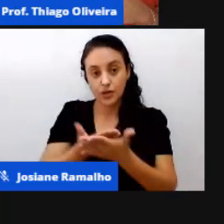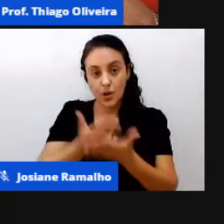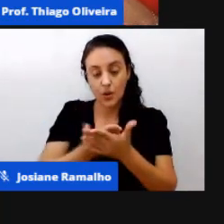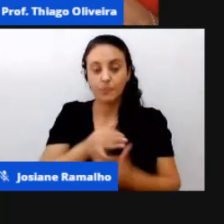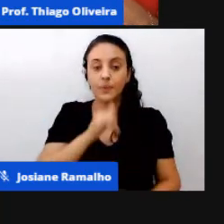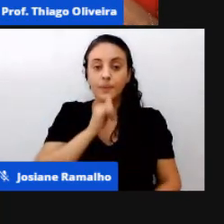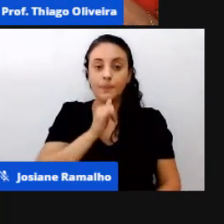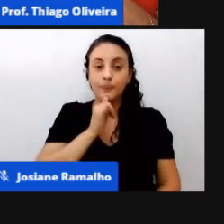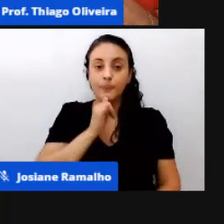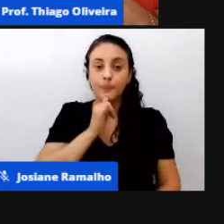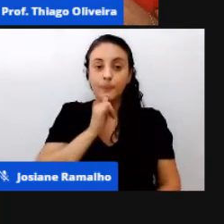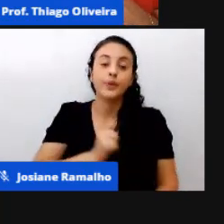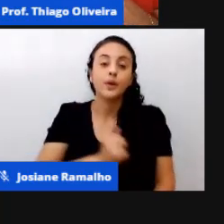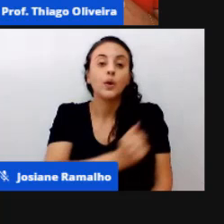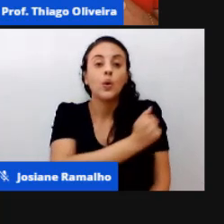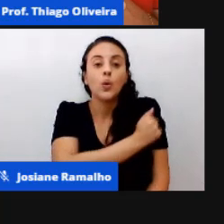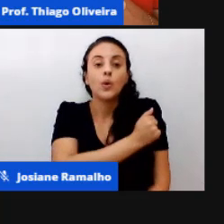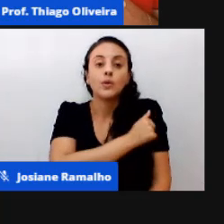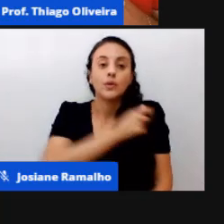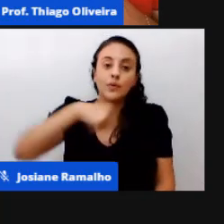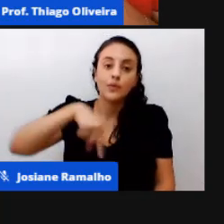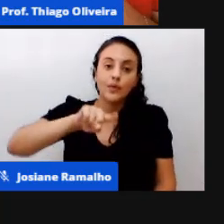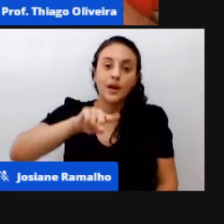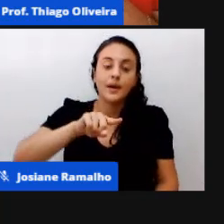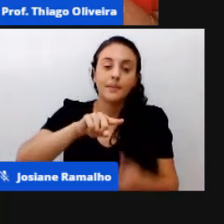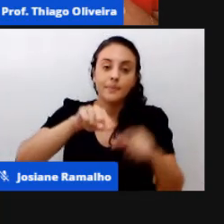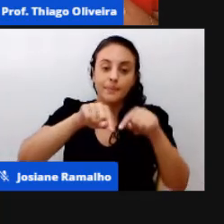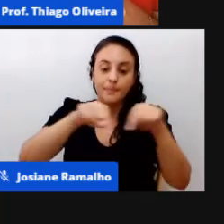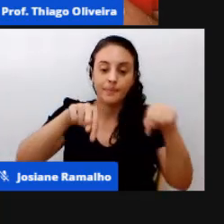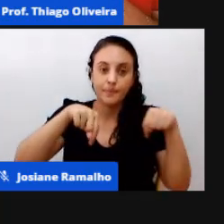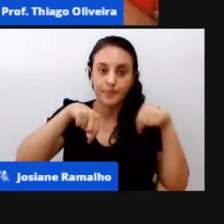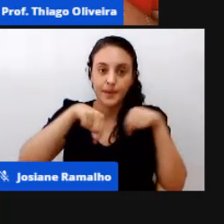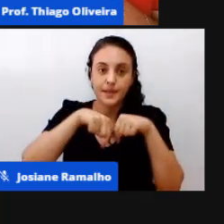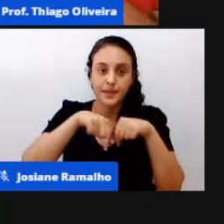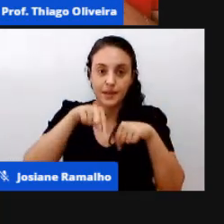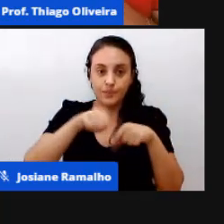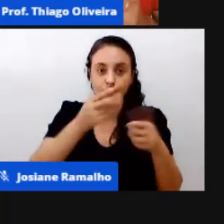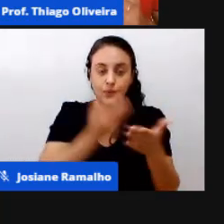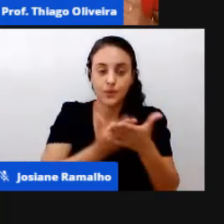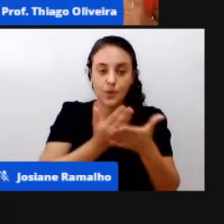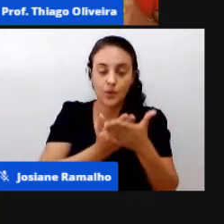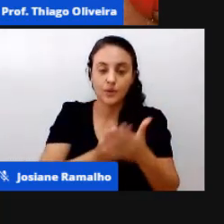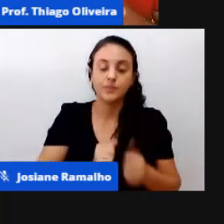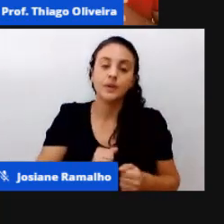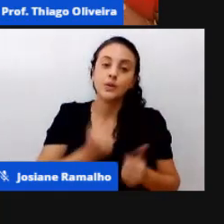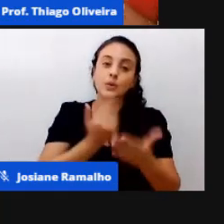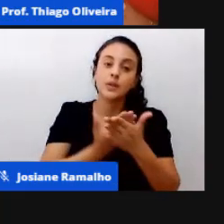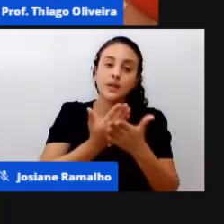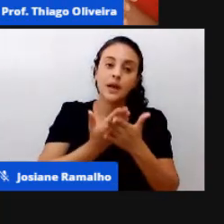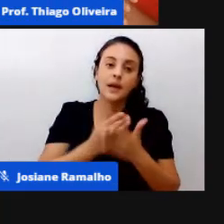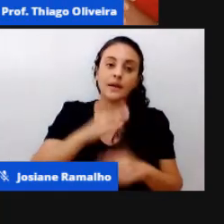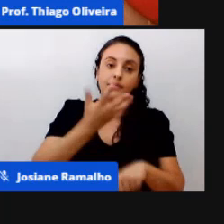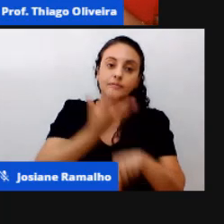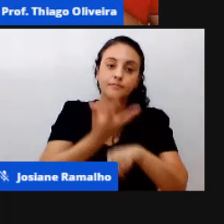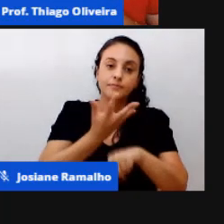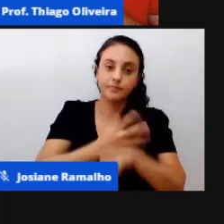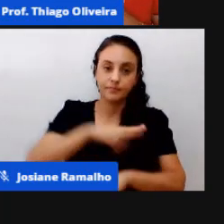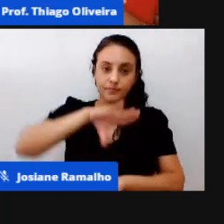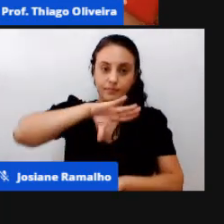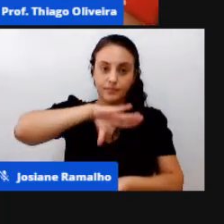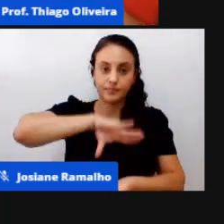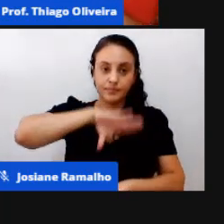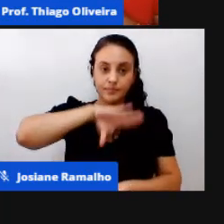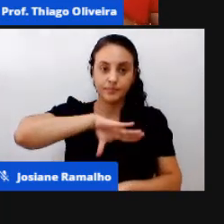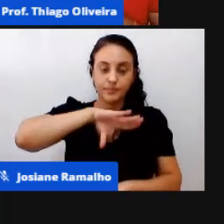exemplo, o aluno ele vai para a sala, eu vou estudar hoje português. Lá na sala, eu vou descobrir que a